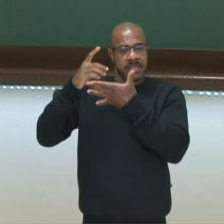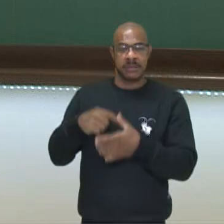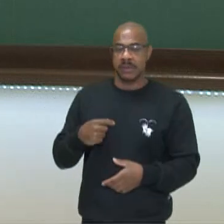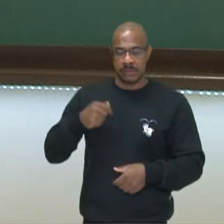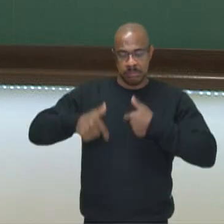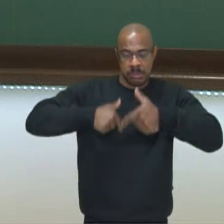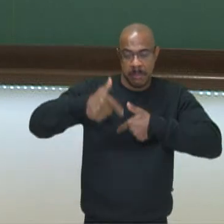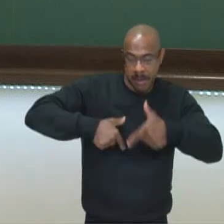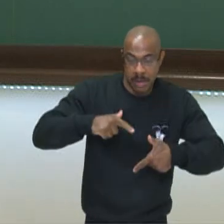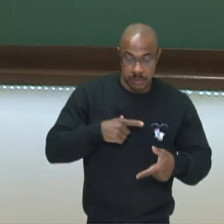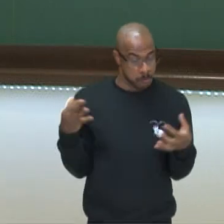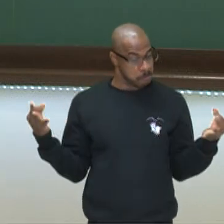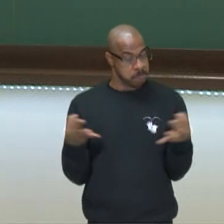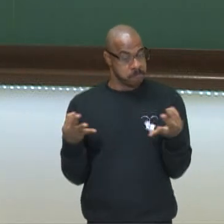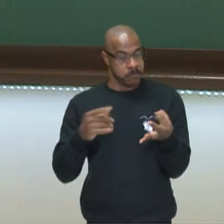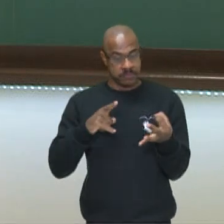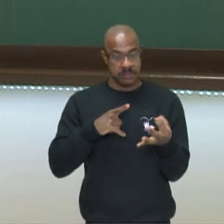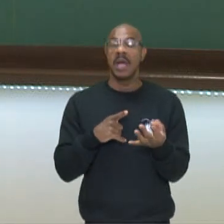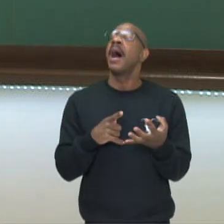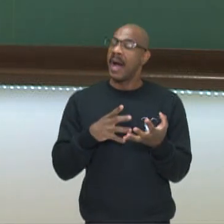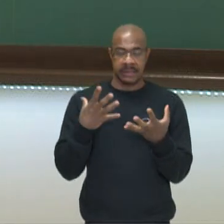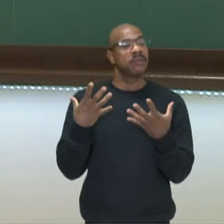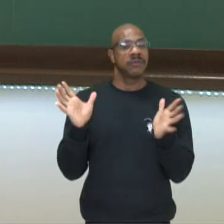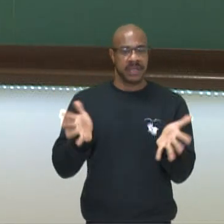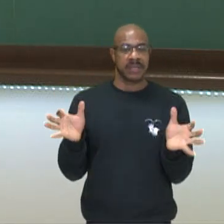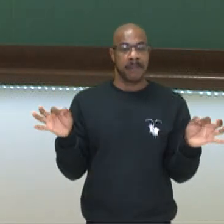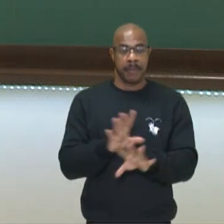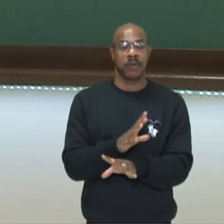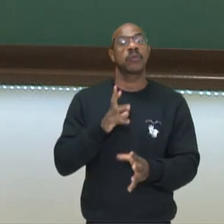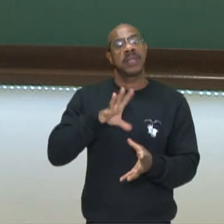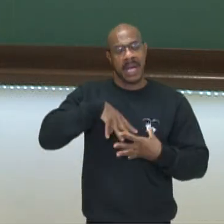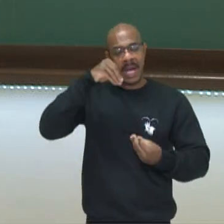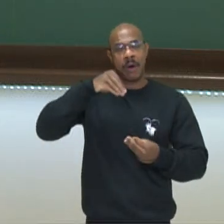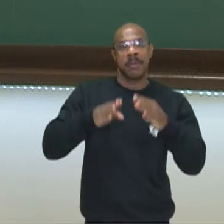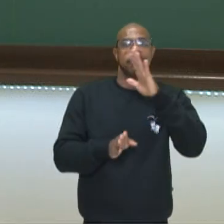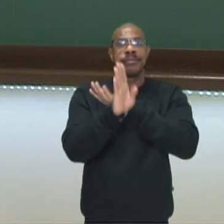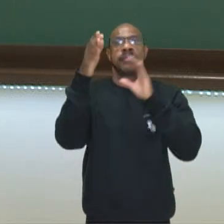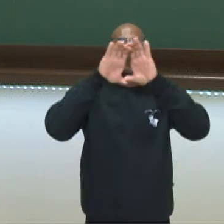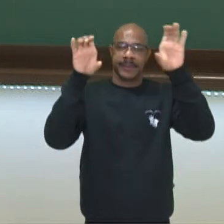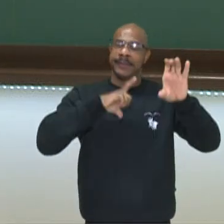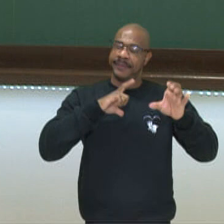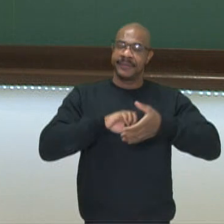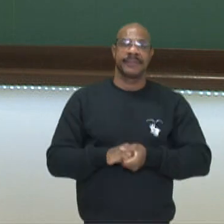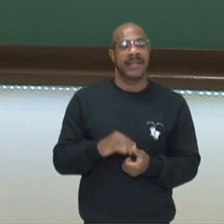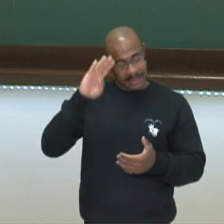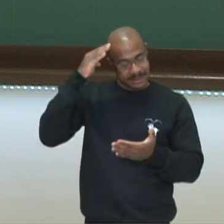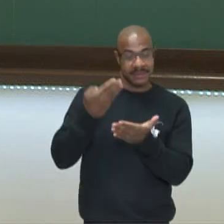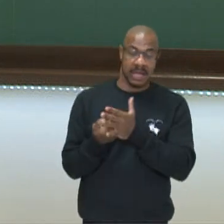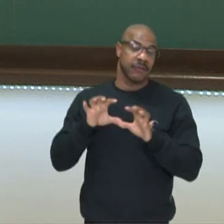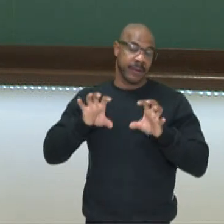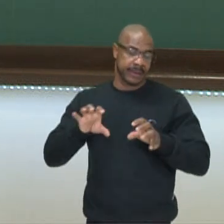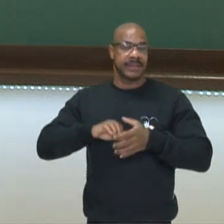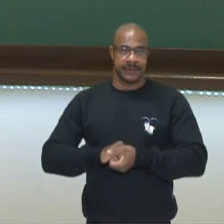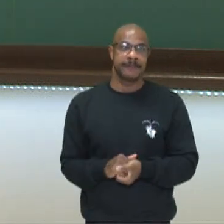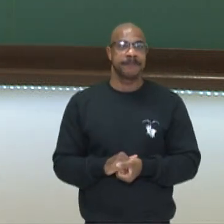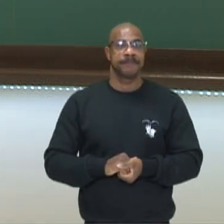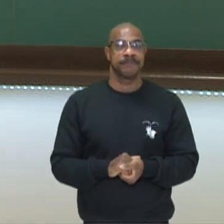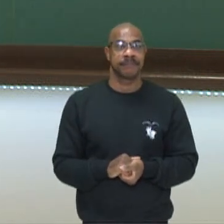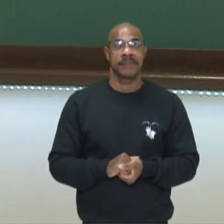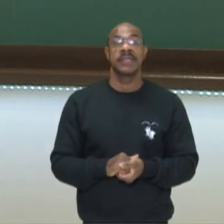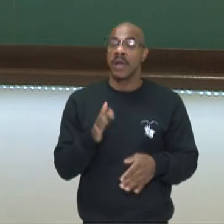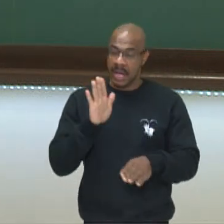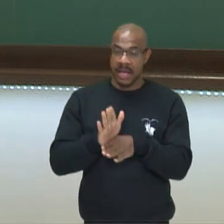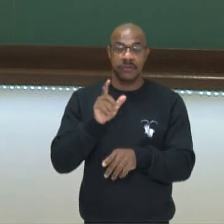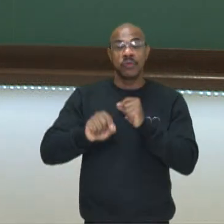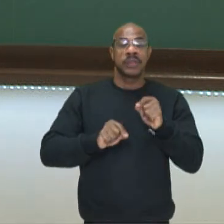digno e assim ganhar o reino dos céus. Então isso favoreceu o desenvolvimento econômico da região, favorece também o capitalismo. Aqui